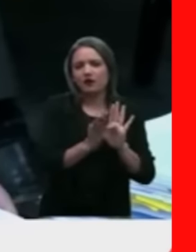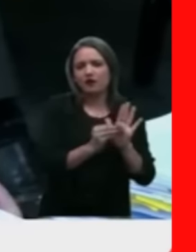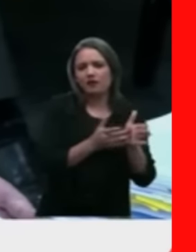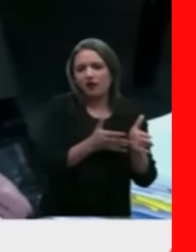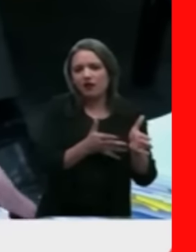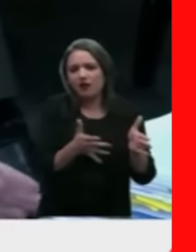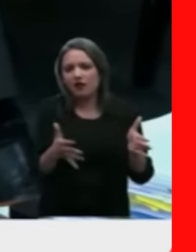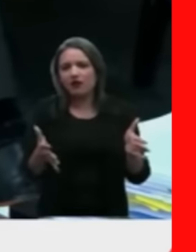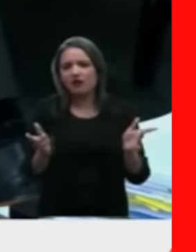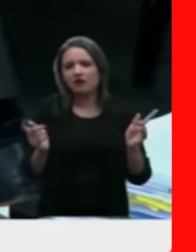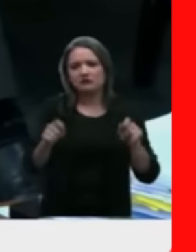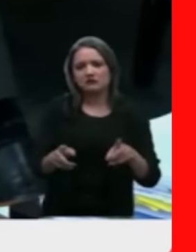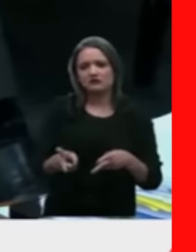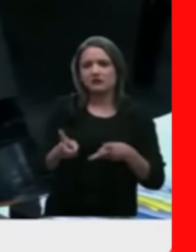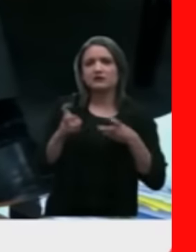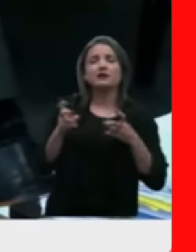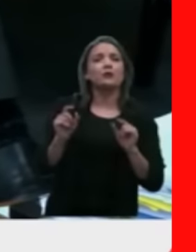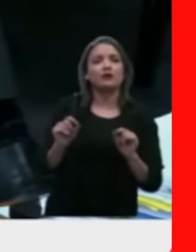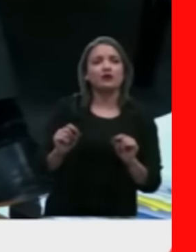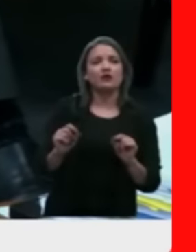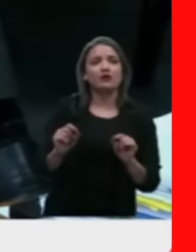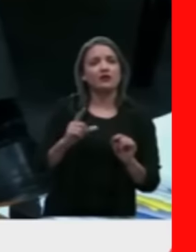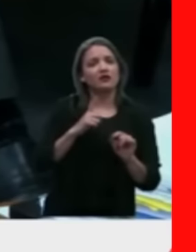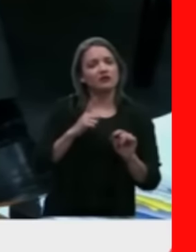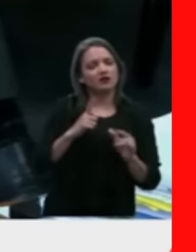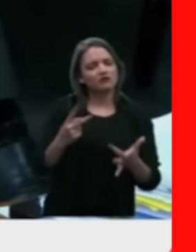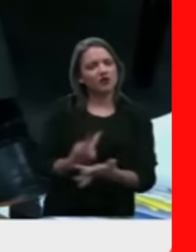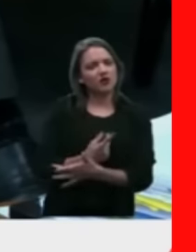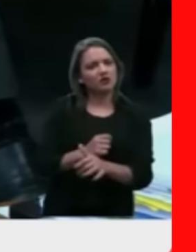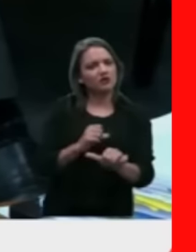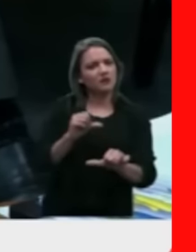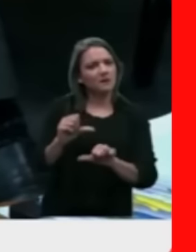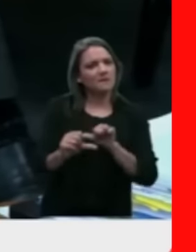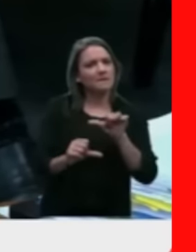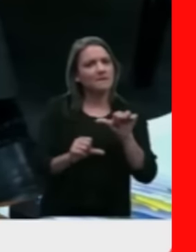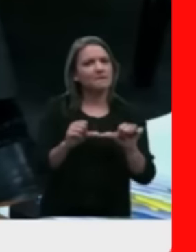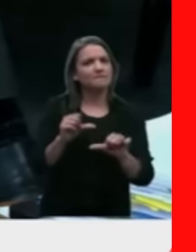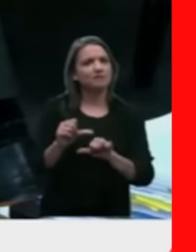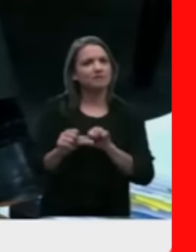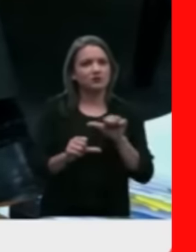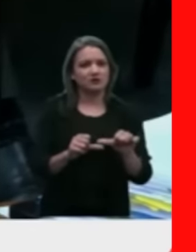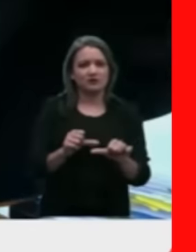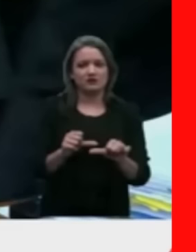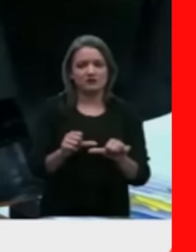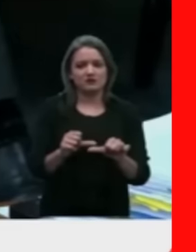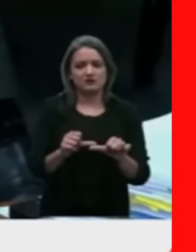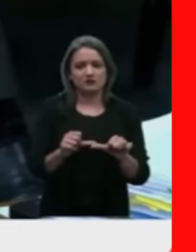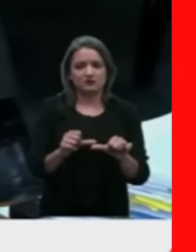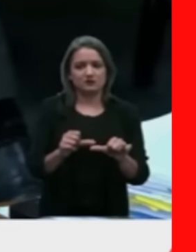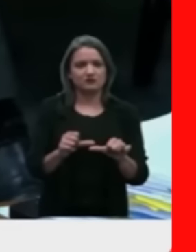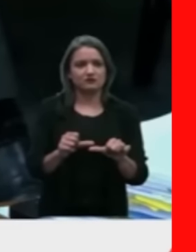percebe nitidamente a mudança dessa chave, onde o foco passa a ser um desvio.